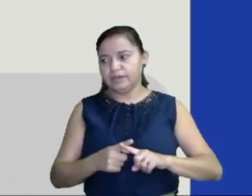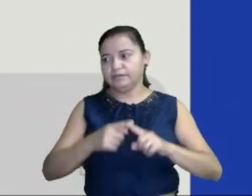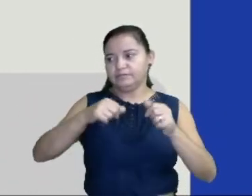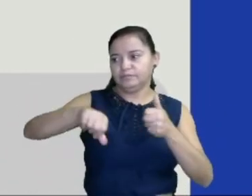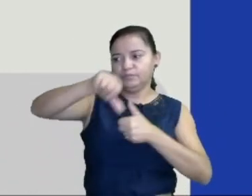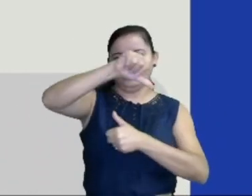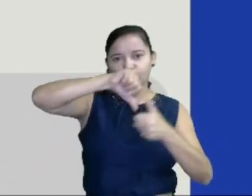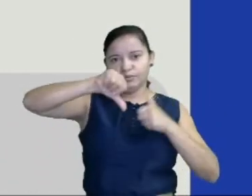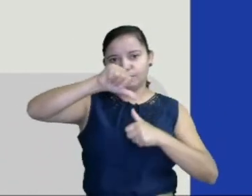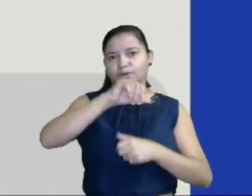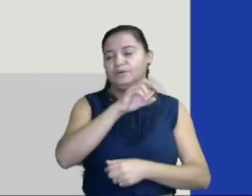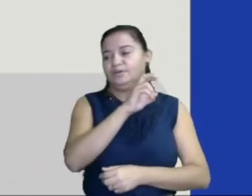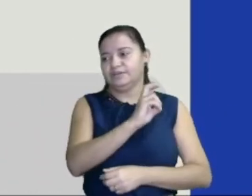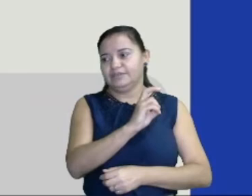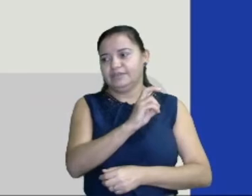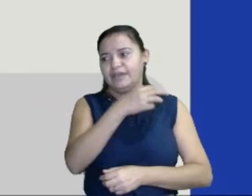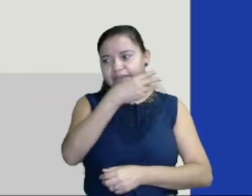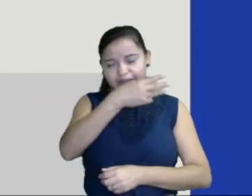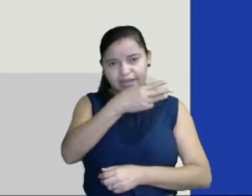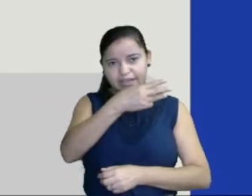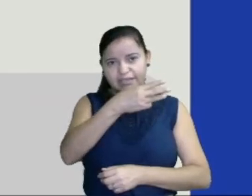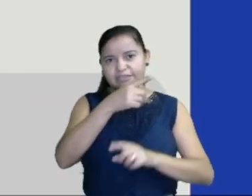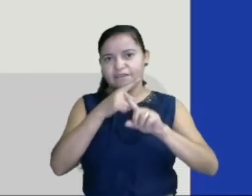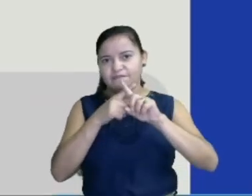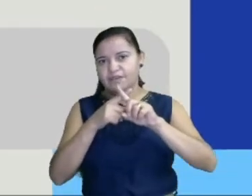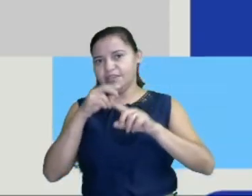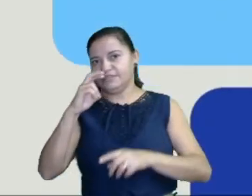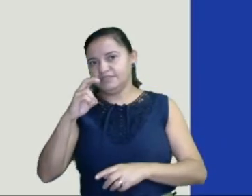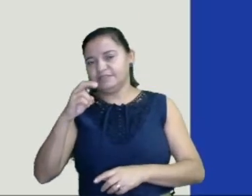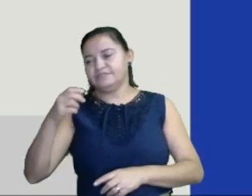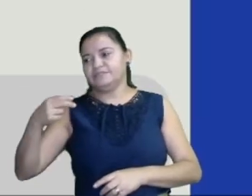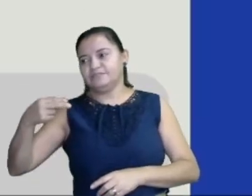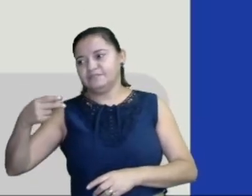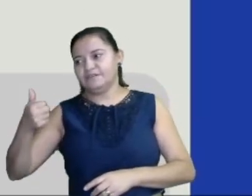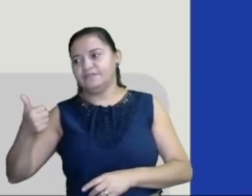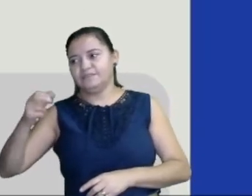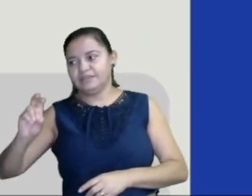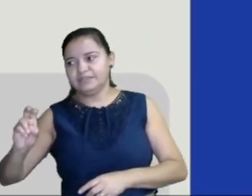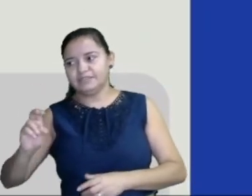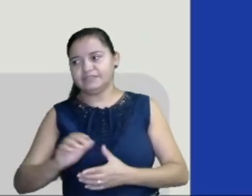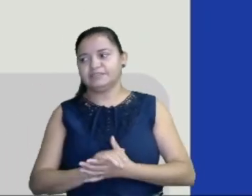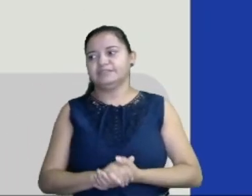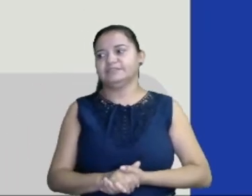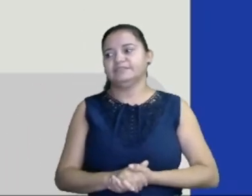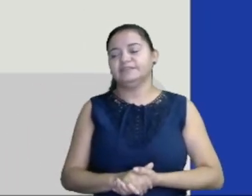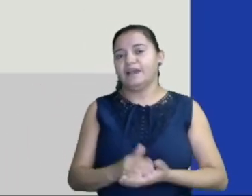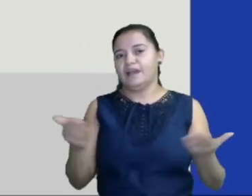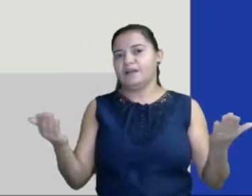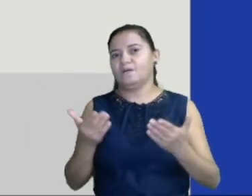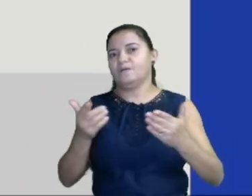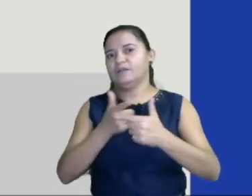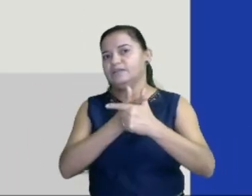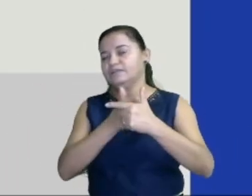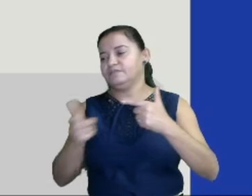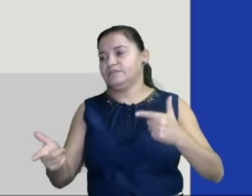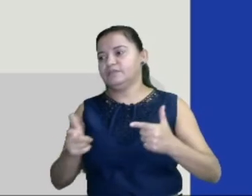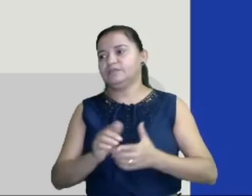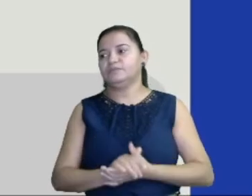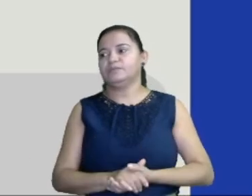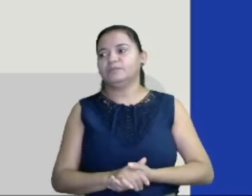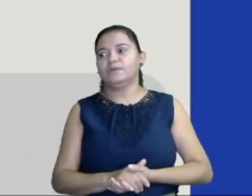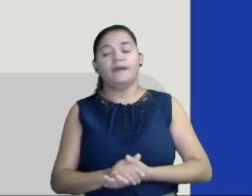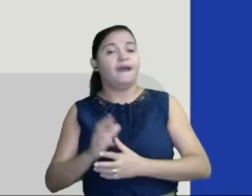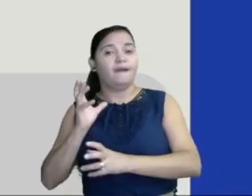15 Olha que eu cheguei a 30 e 15 vamos agora dividir luz o quociente se mantém já que agora